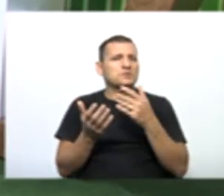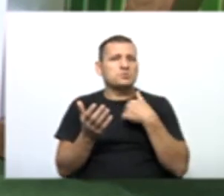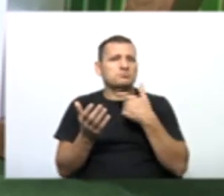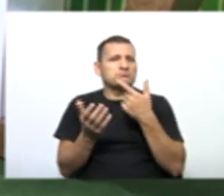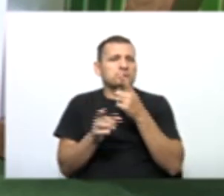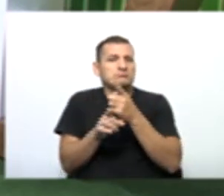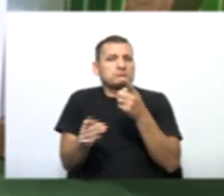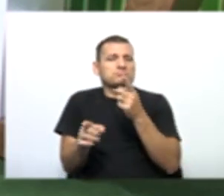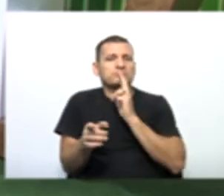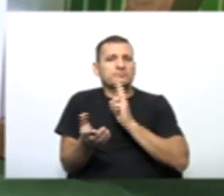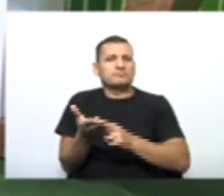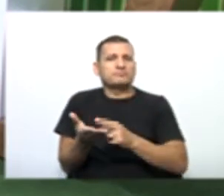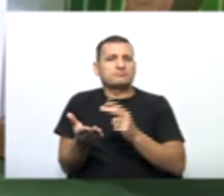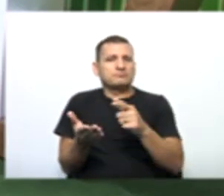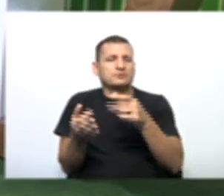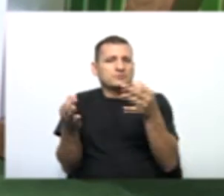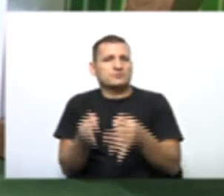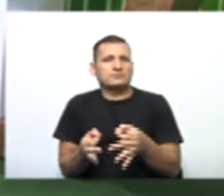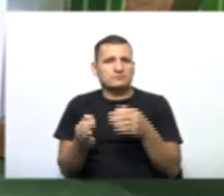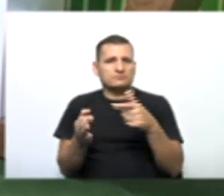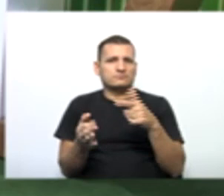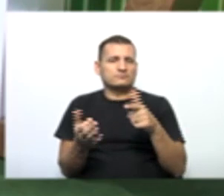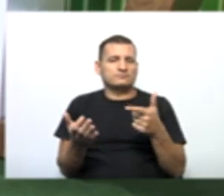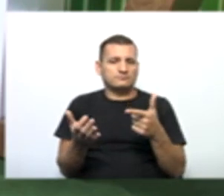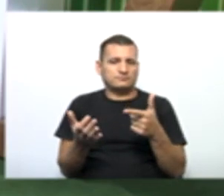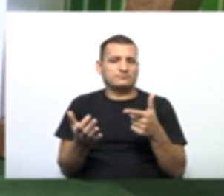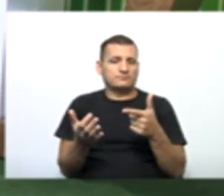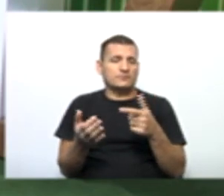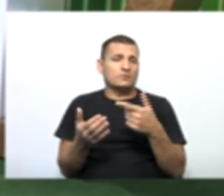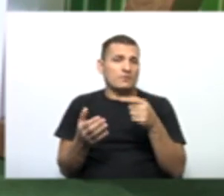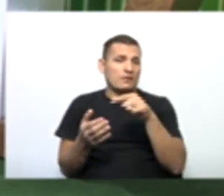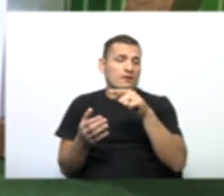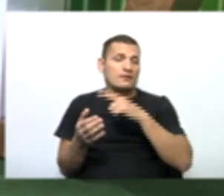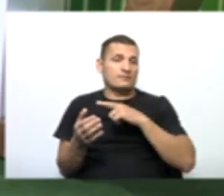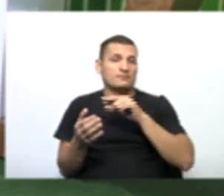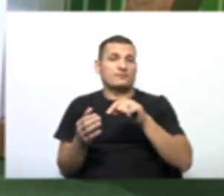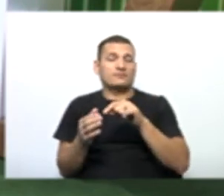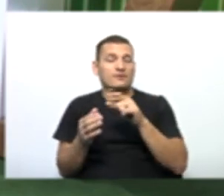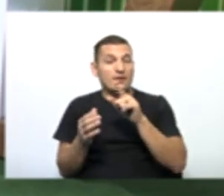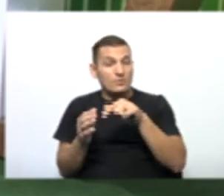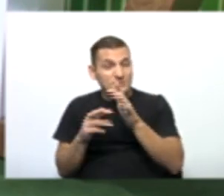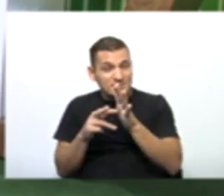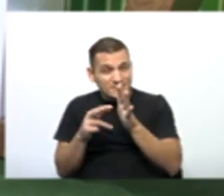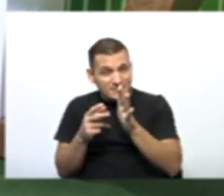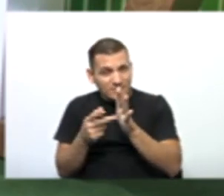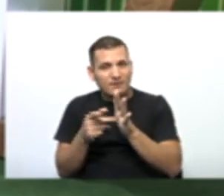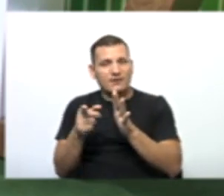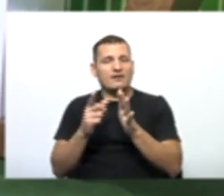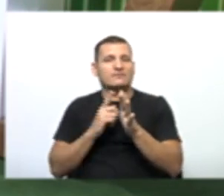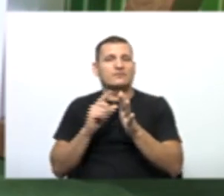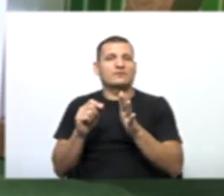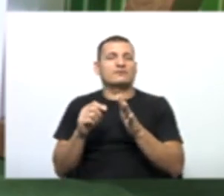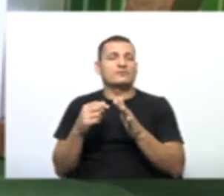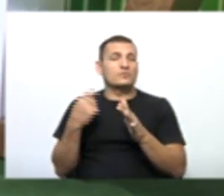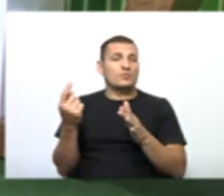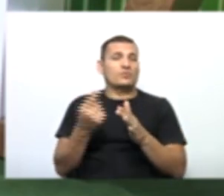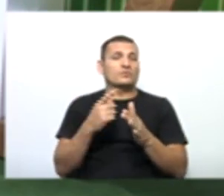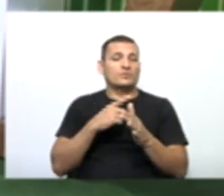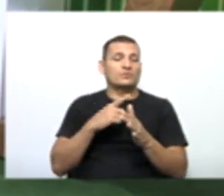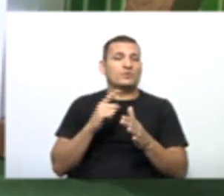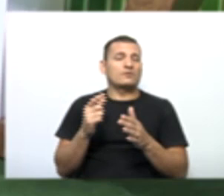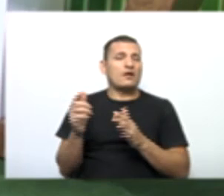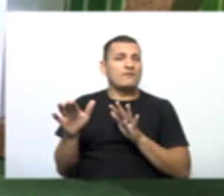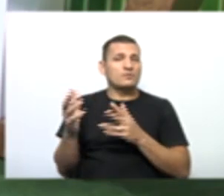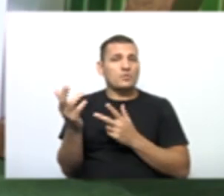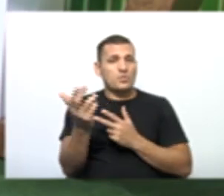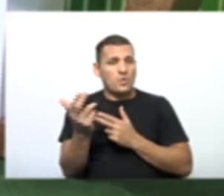resposta exata, né? É justamente aí que está a graça da coisa. A gente tem um ponto em comum de questionamento, mas